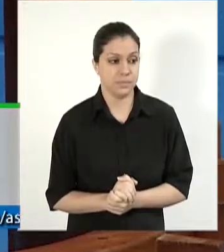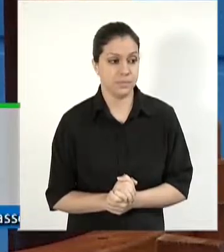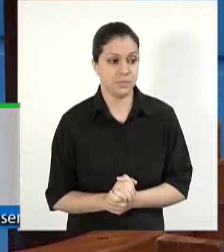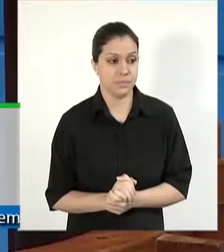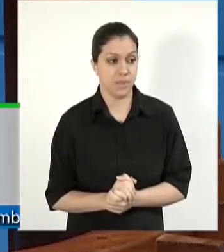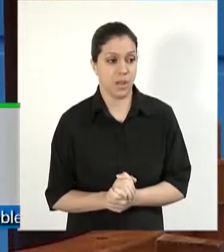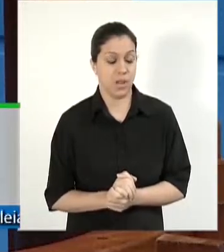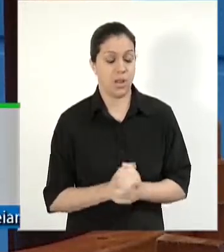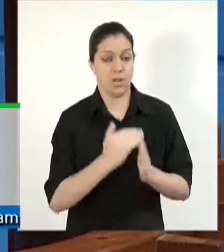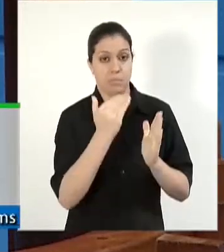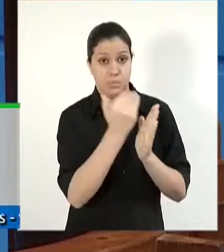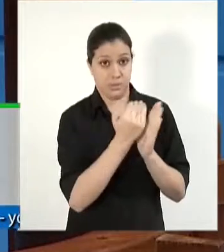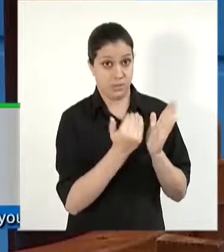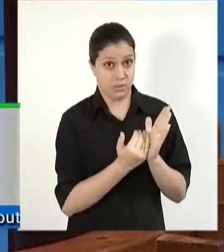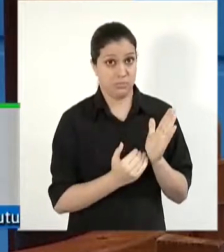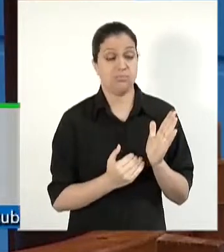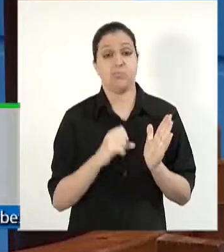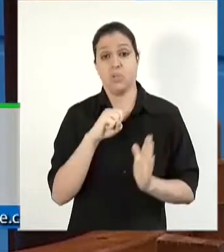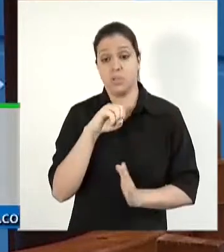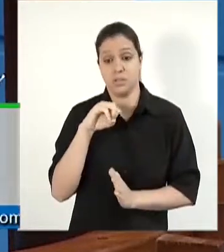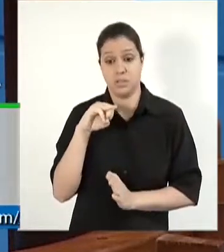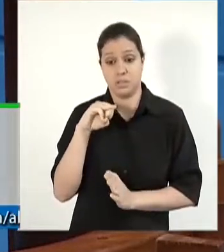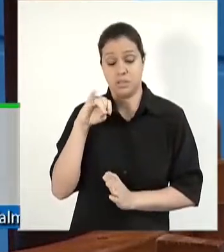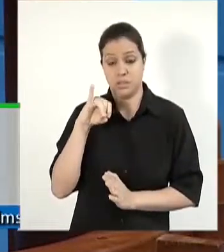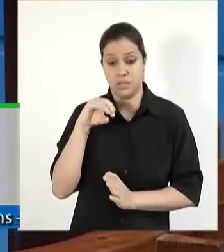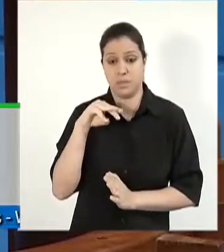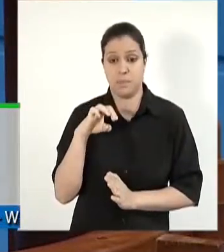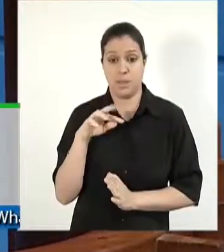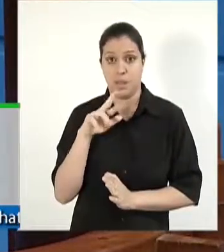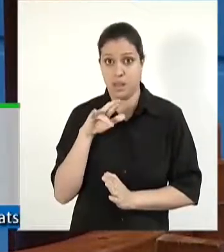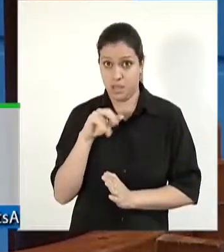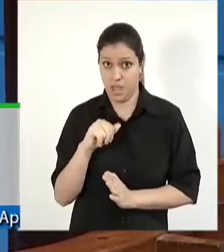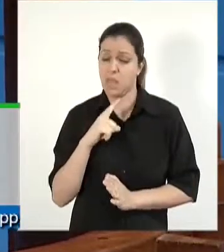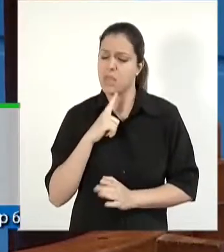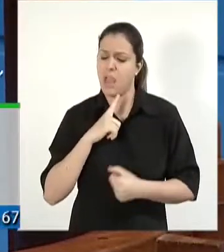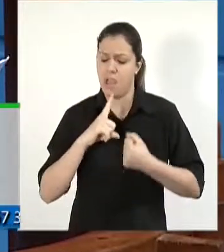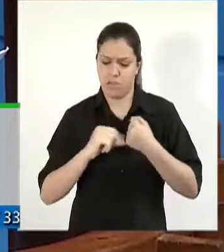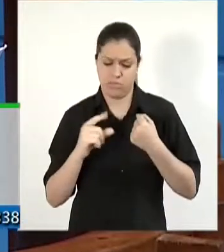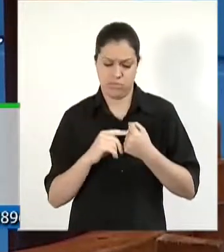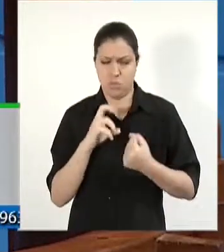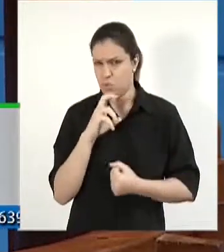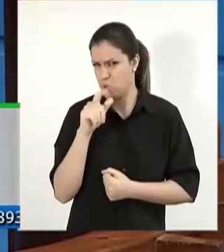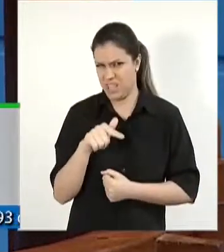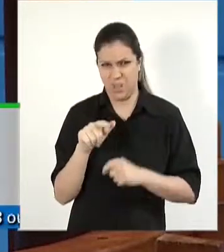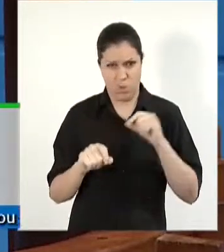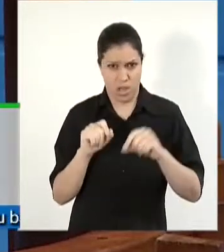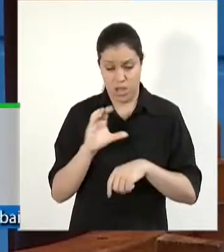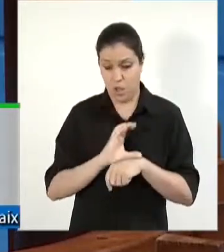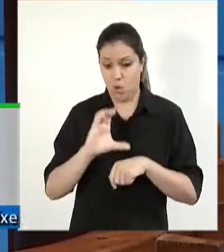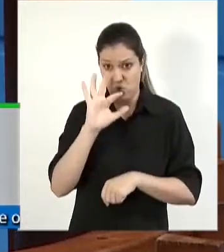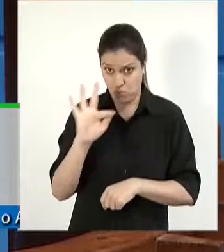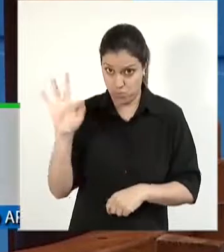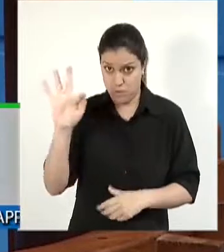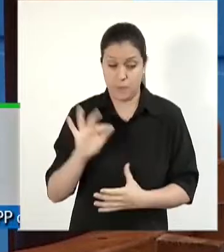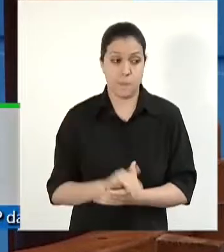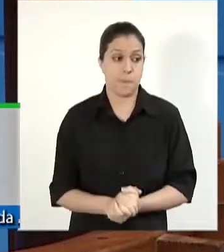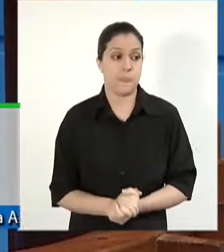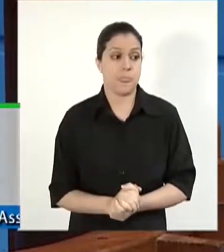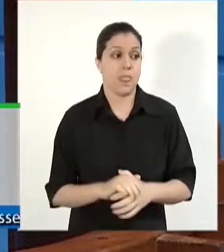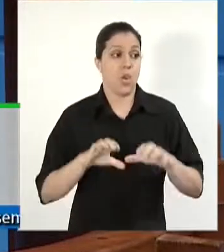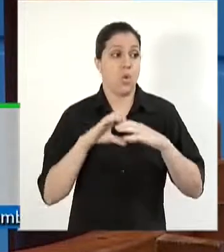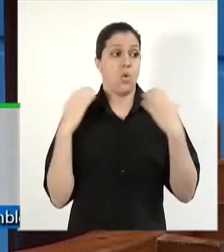aplicação dele. Veja, artigo 57, senhor presidente, da Constituição Federal, o